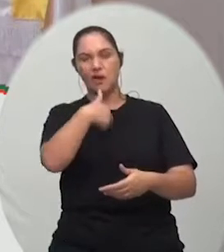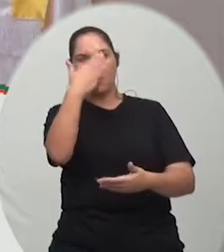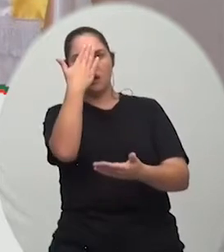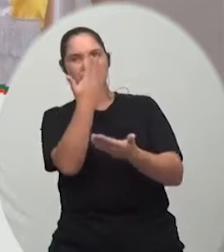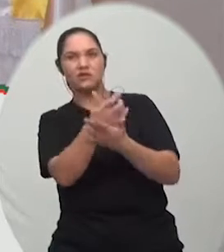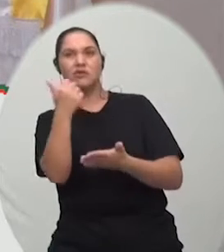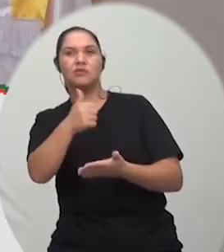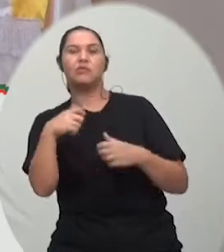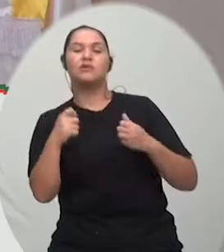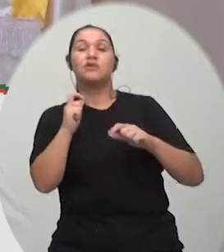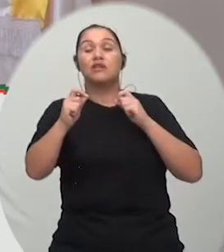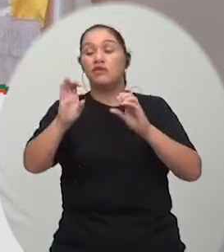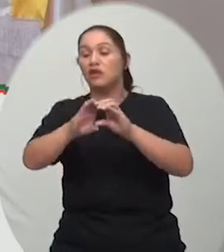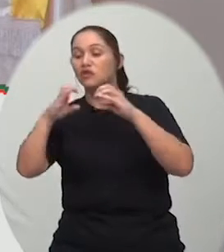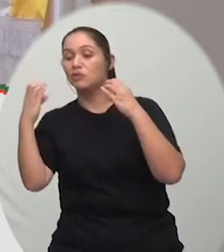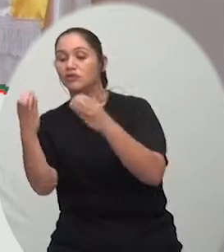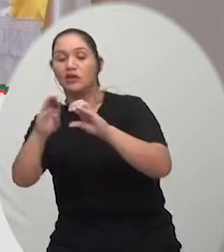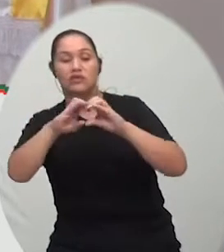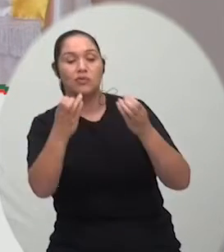sucateadas.